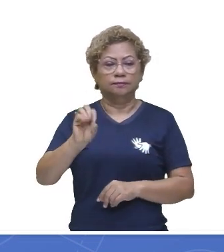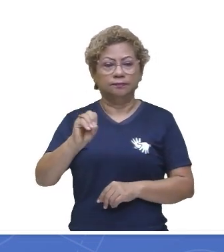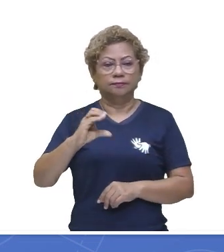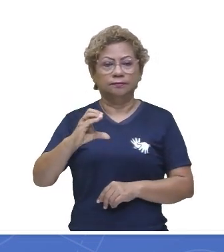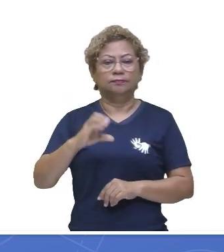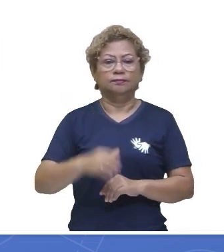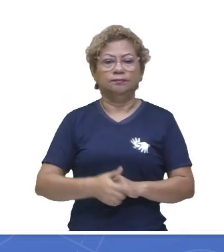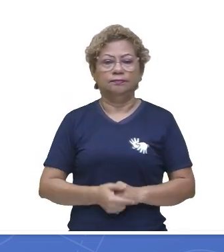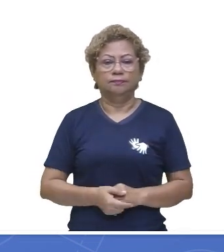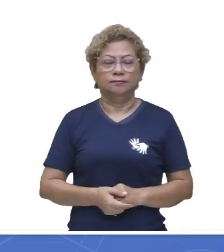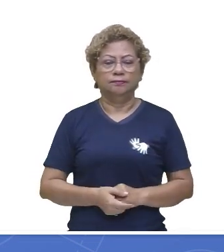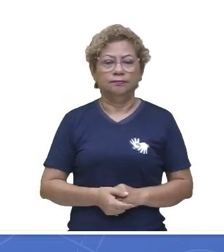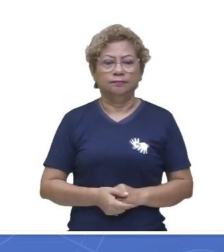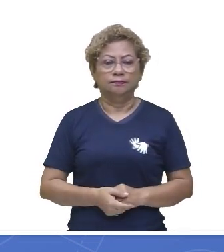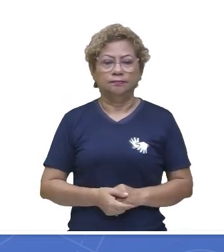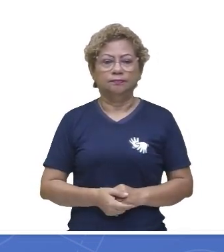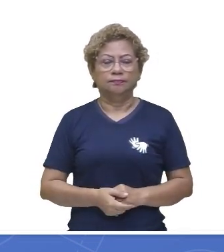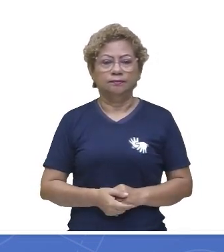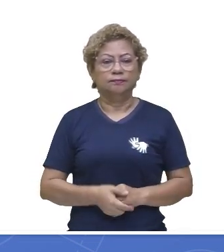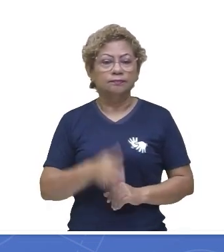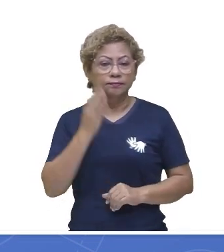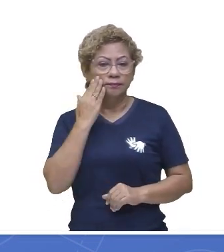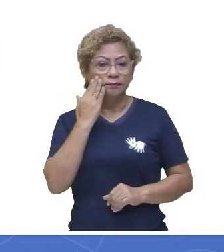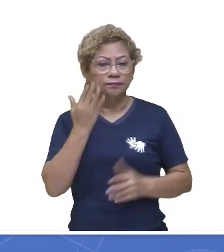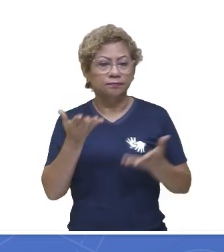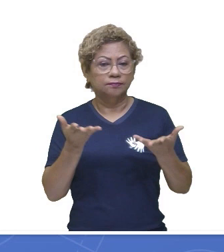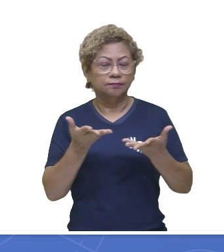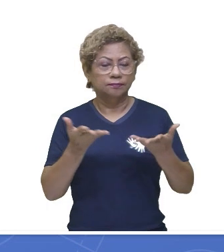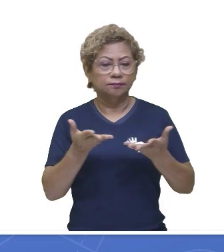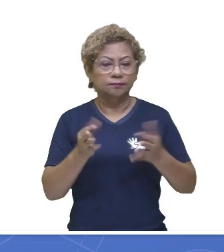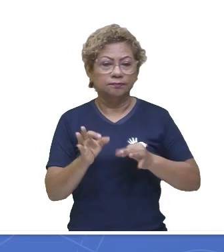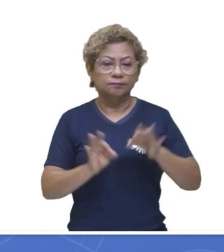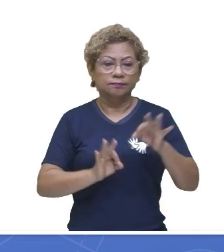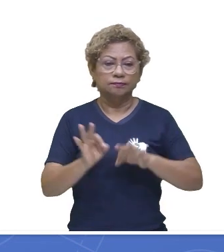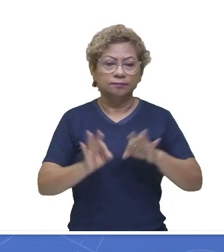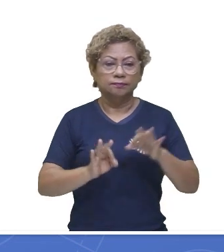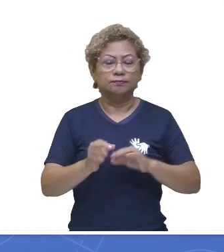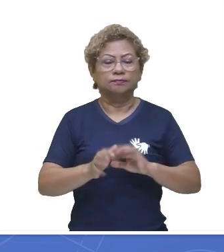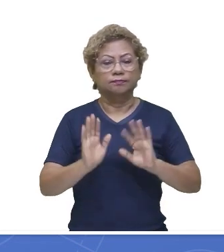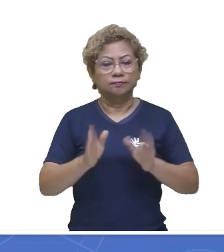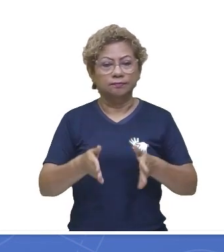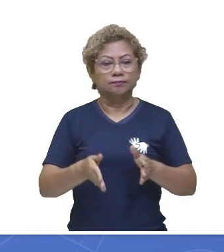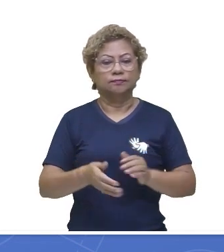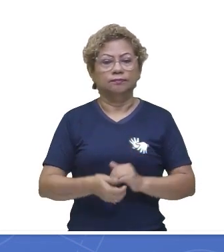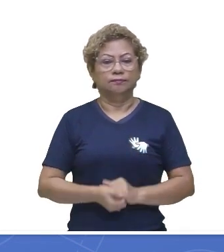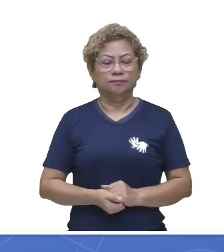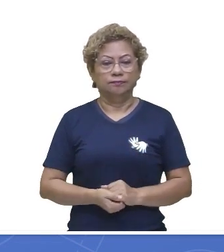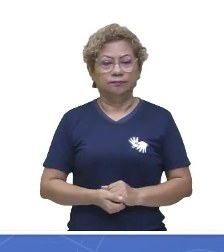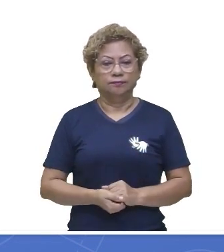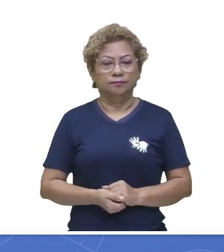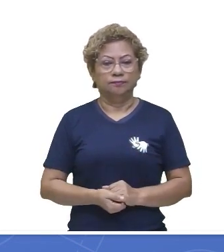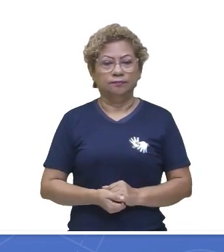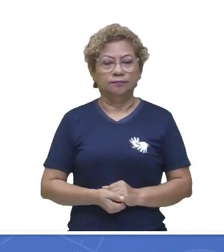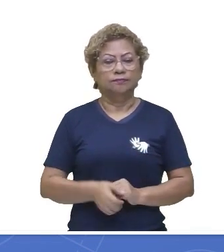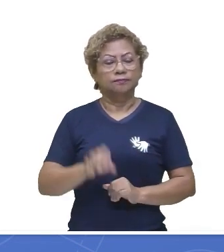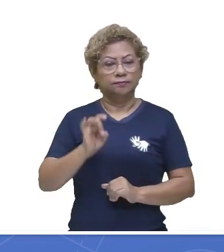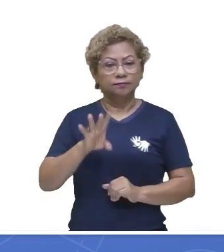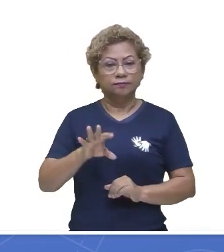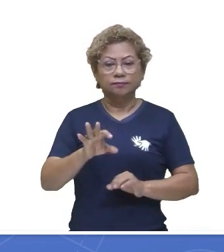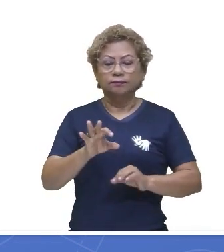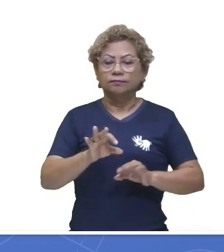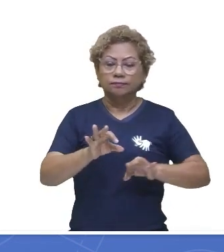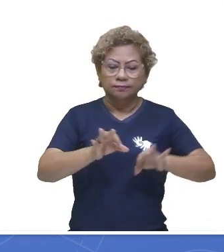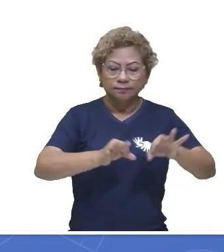2. E agora, finalmente, vamos ver a equação fundamental da calorimetria, que nada mais é que uma arrumação,